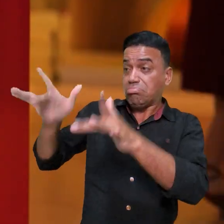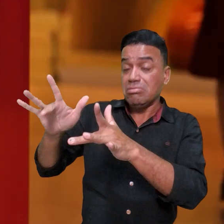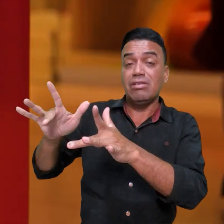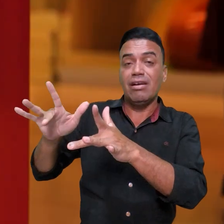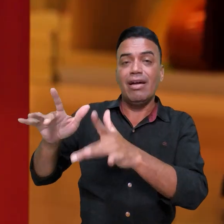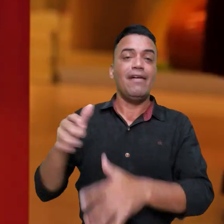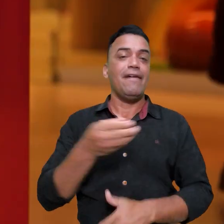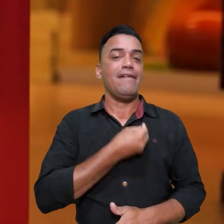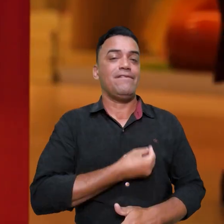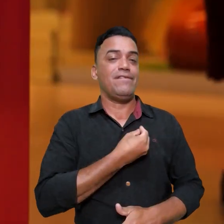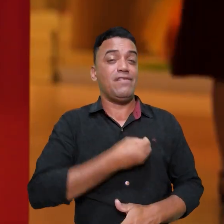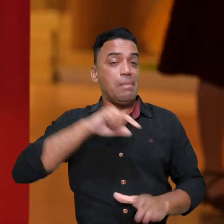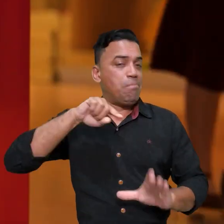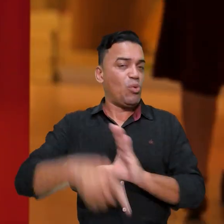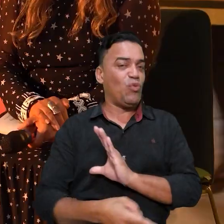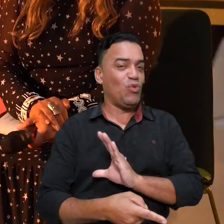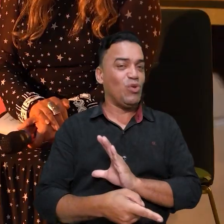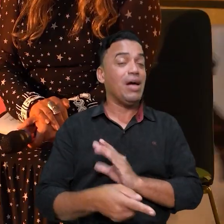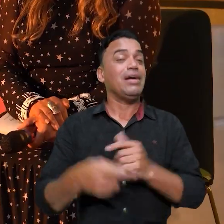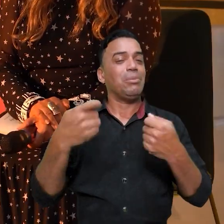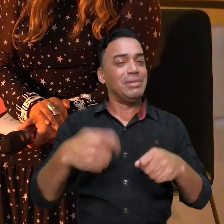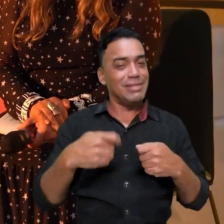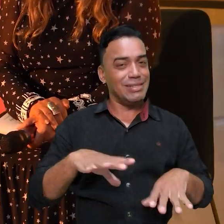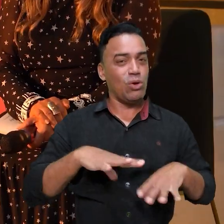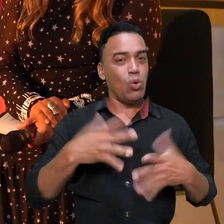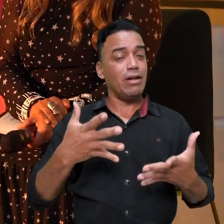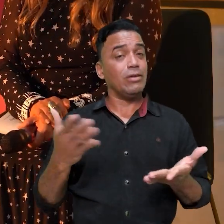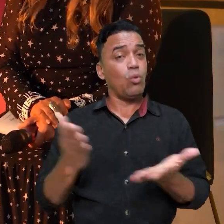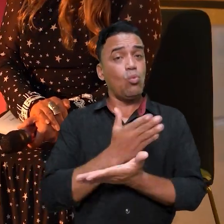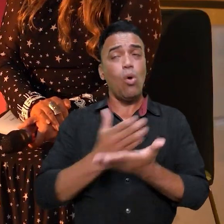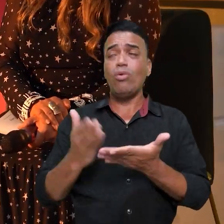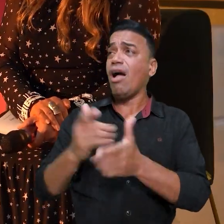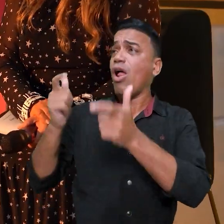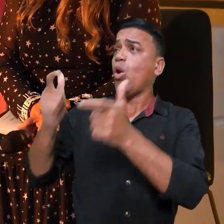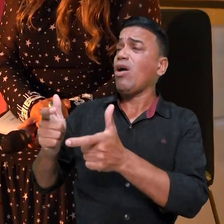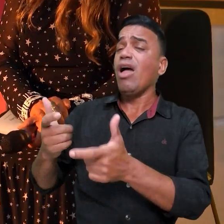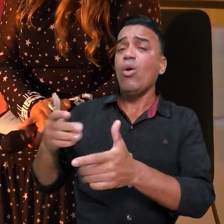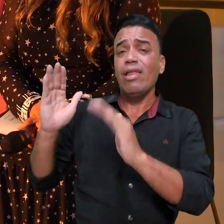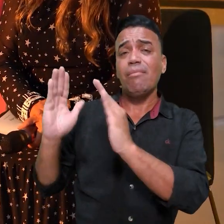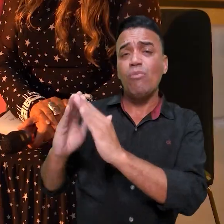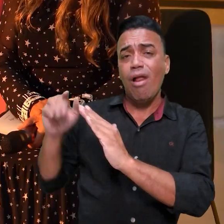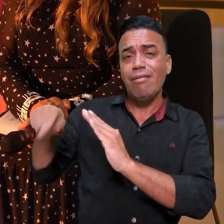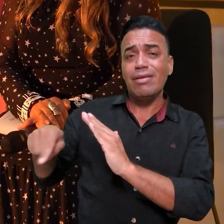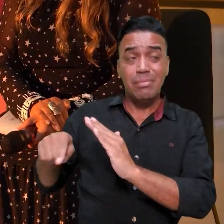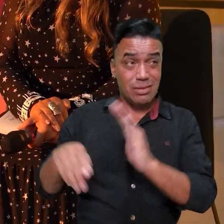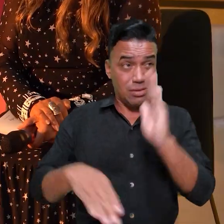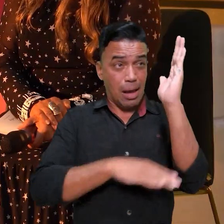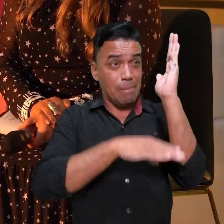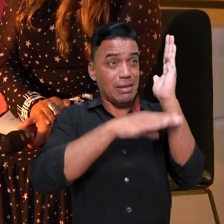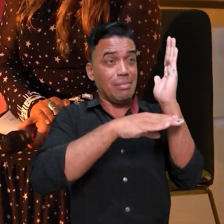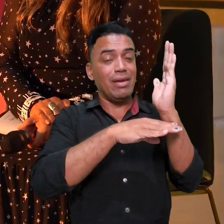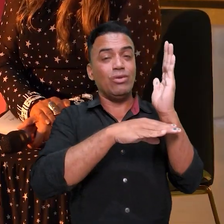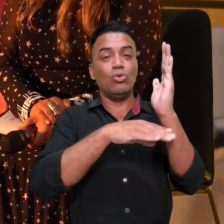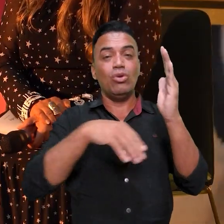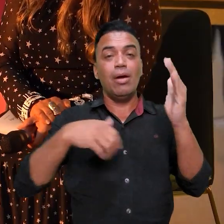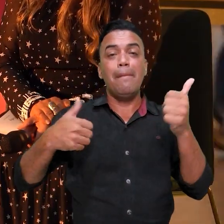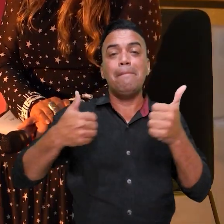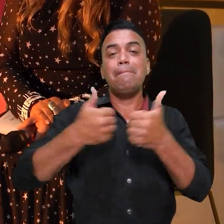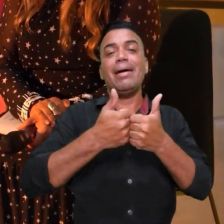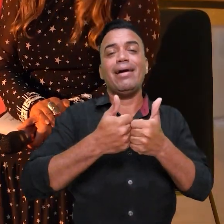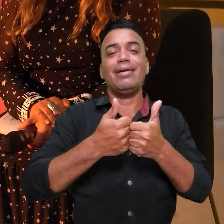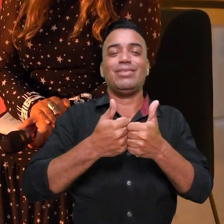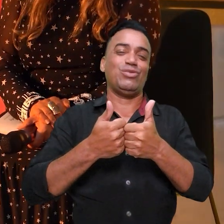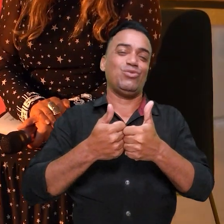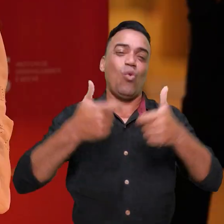quer viver, né? Porque para isso é preciso ter coragem. Você vai para qualquer lugar e fala assim, pô, queria morar aqui, isso, mas tu comprou apartamento do lado do trabalho.